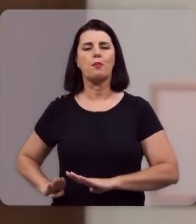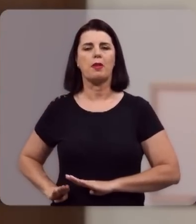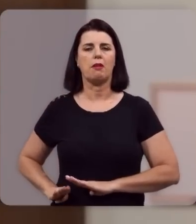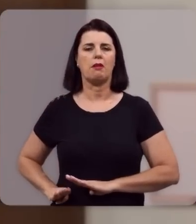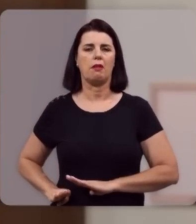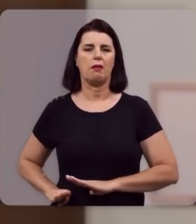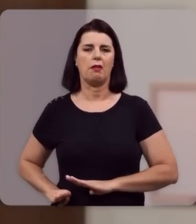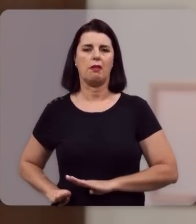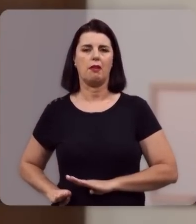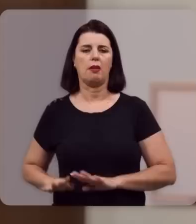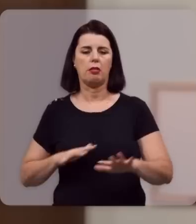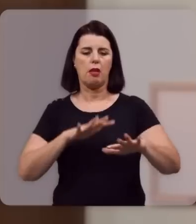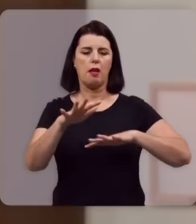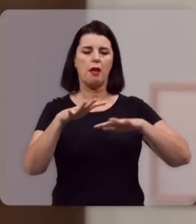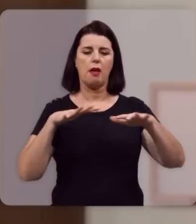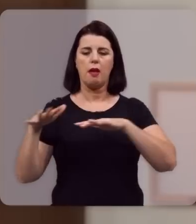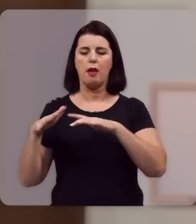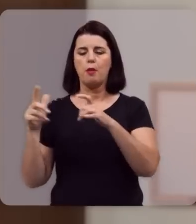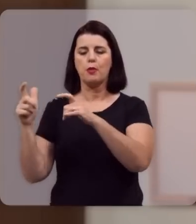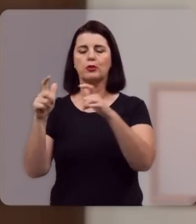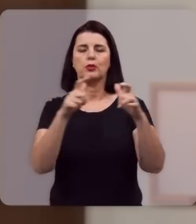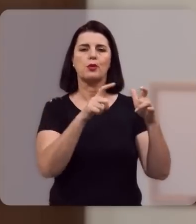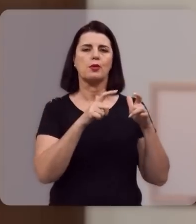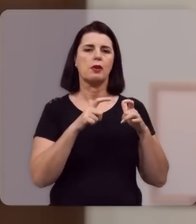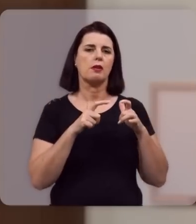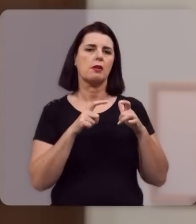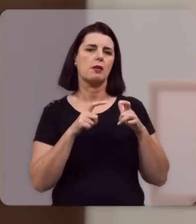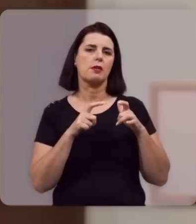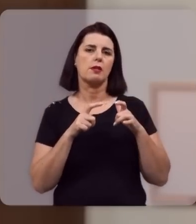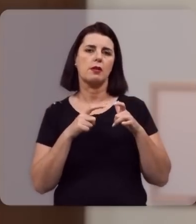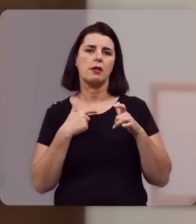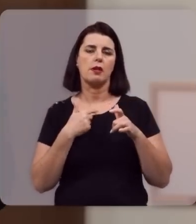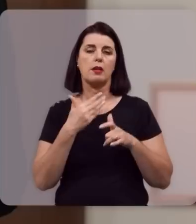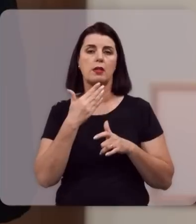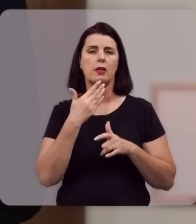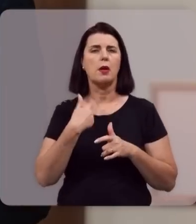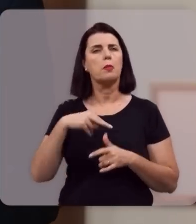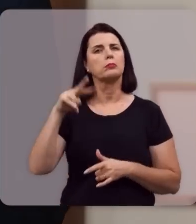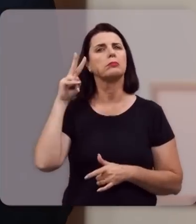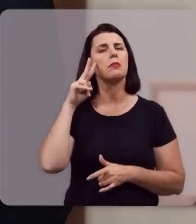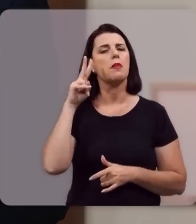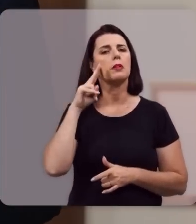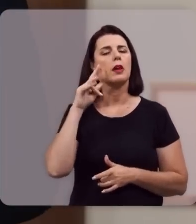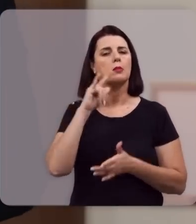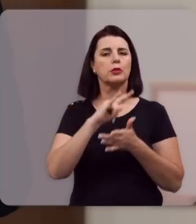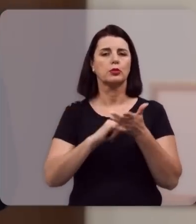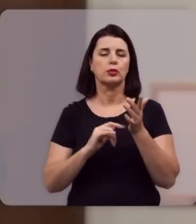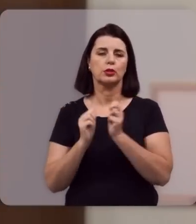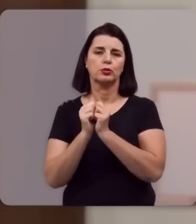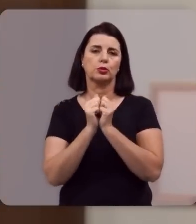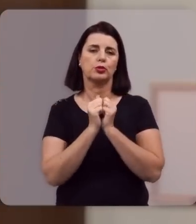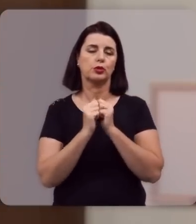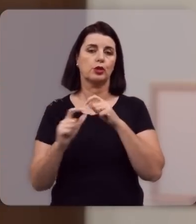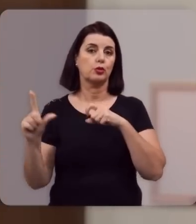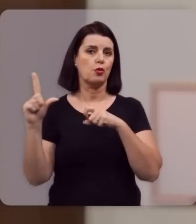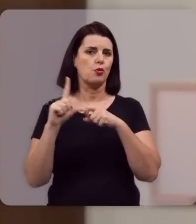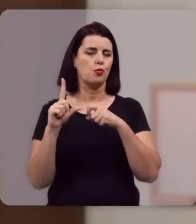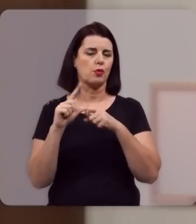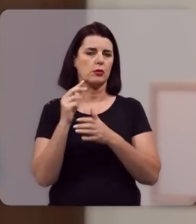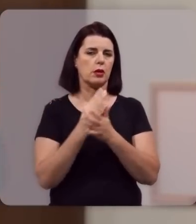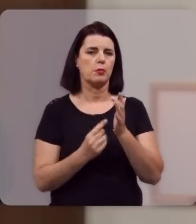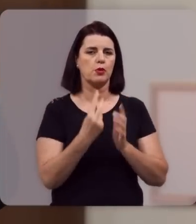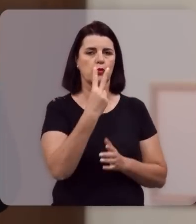fomes e terremotos em vários lugares, e eu pego carona do texto paralelo de